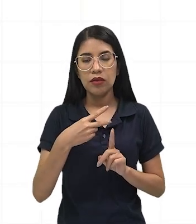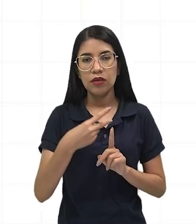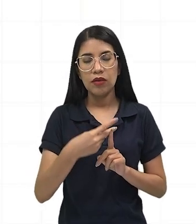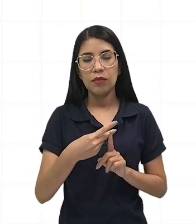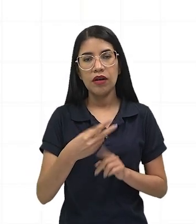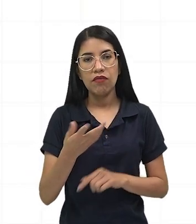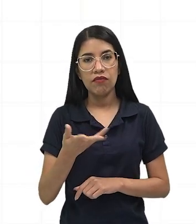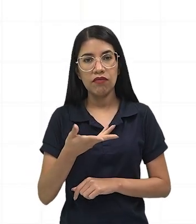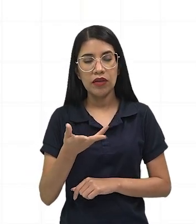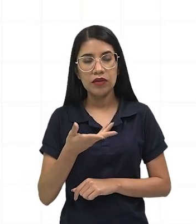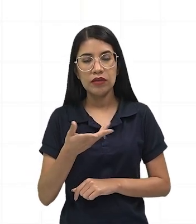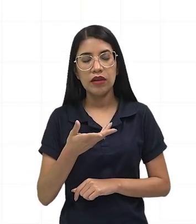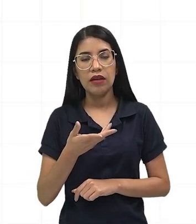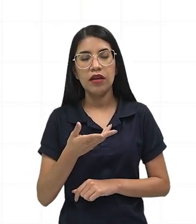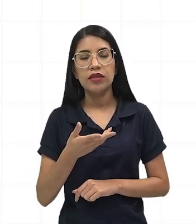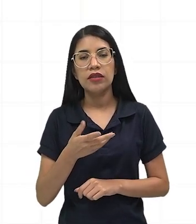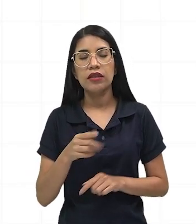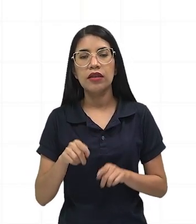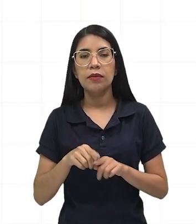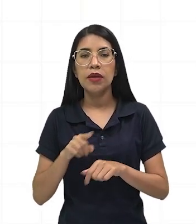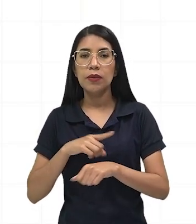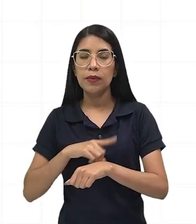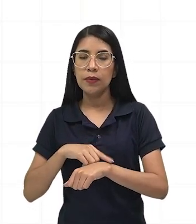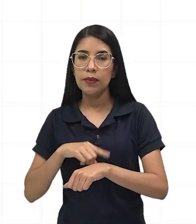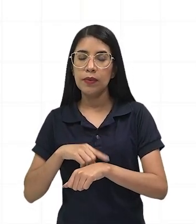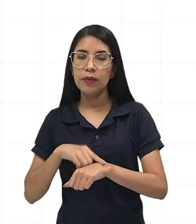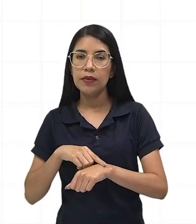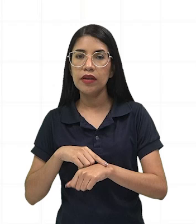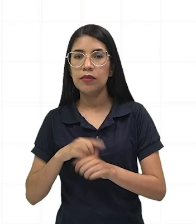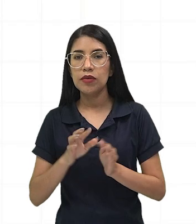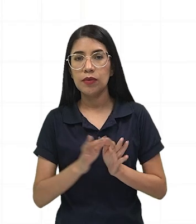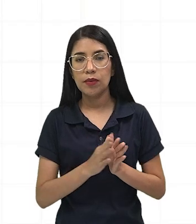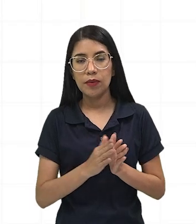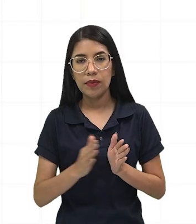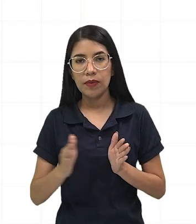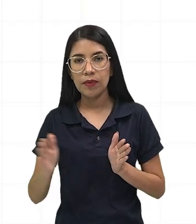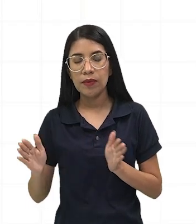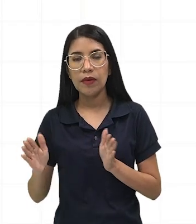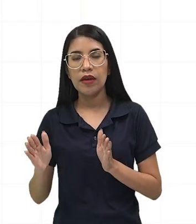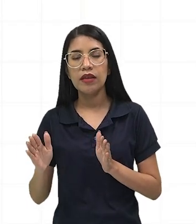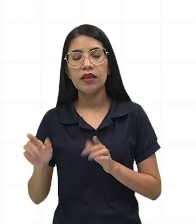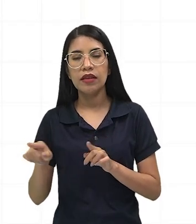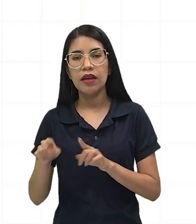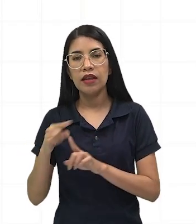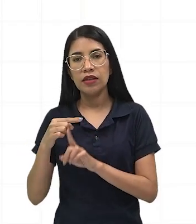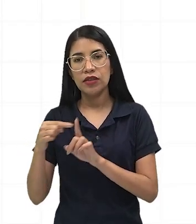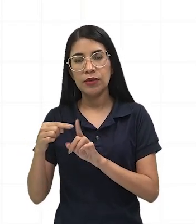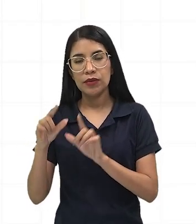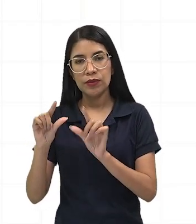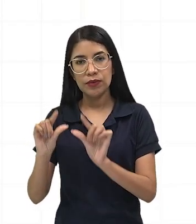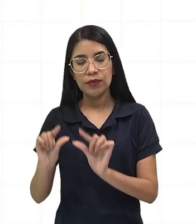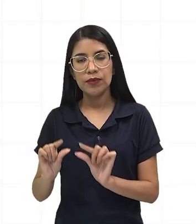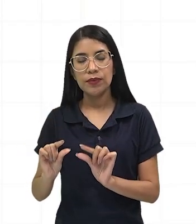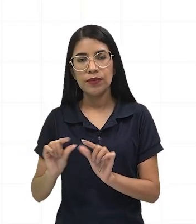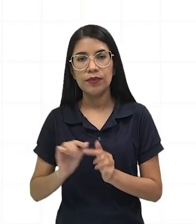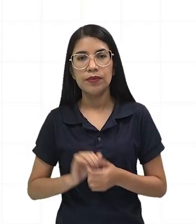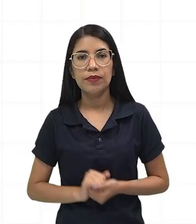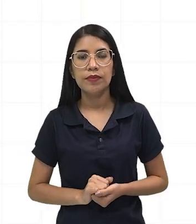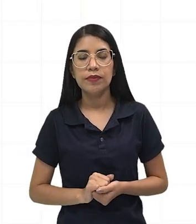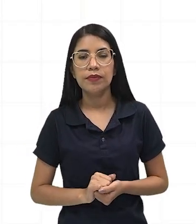a velocidade de um objeto, o tempo gasto por ele em um mesmo percurso cai pela metade, né?